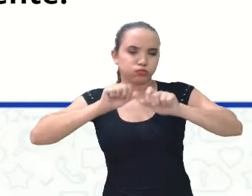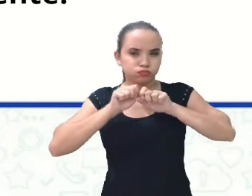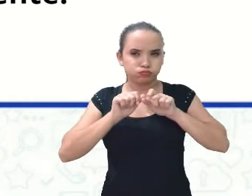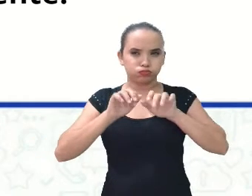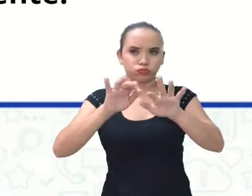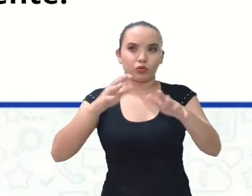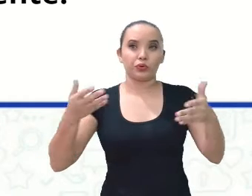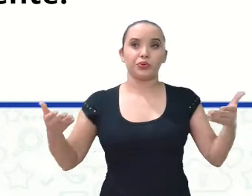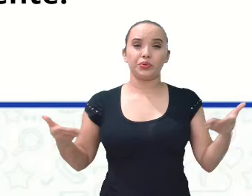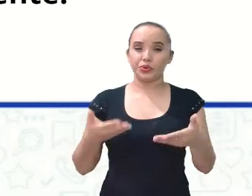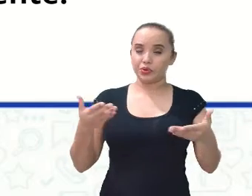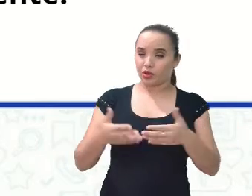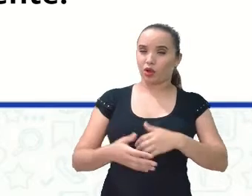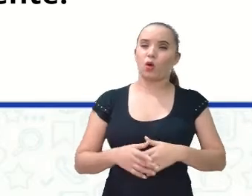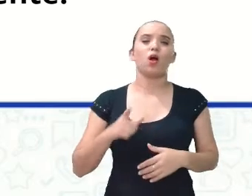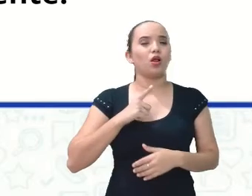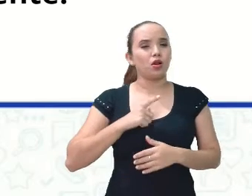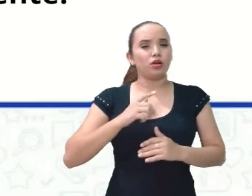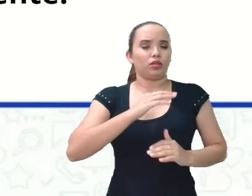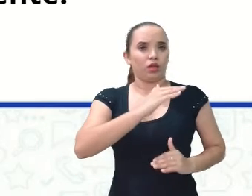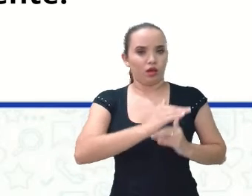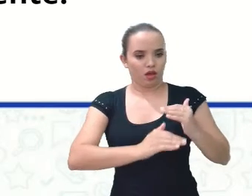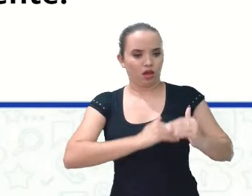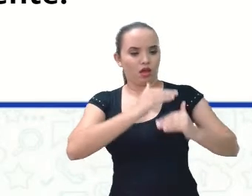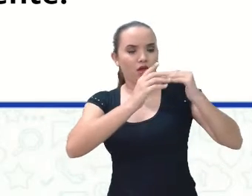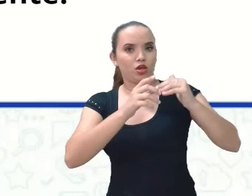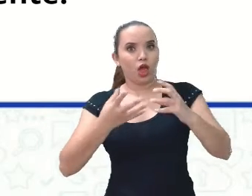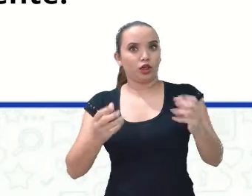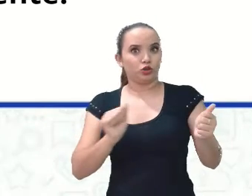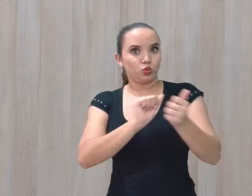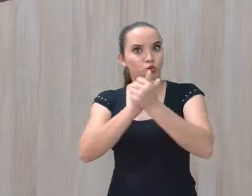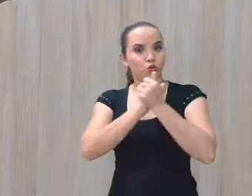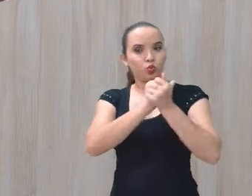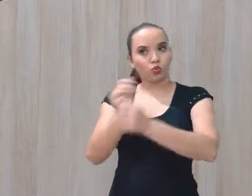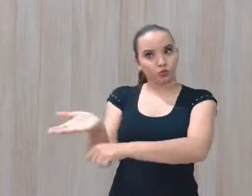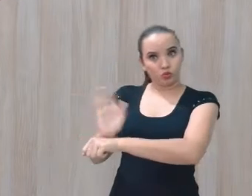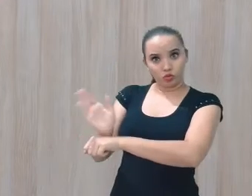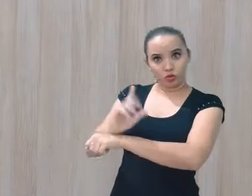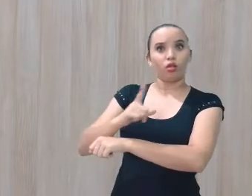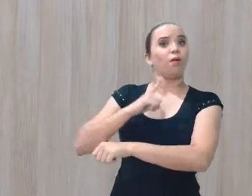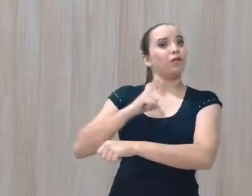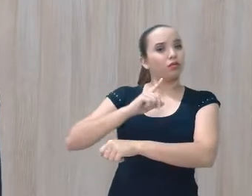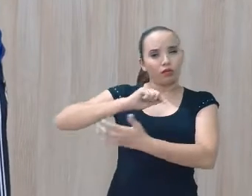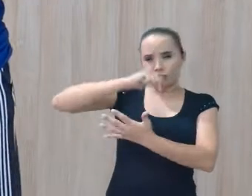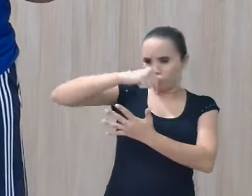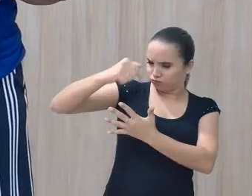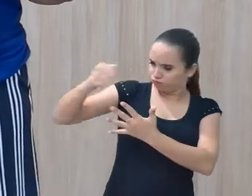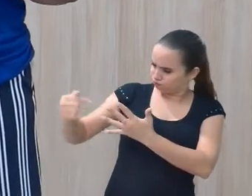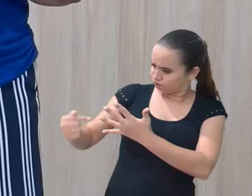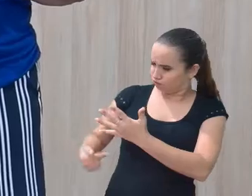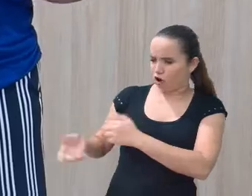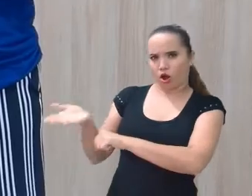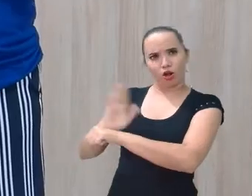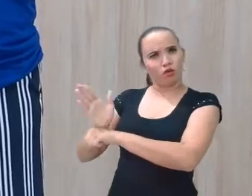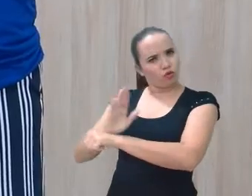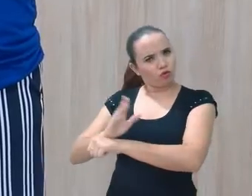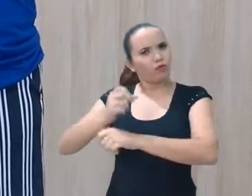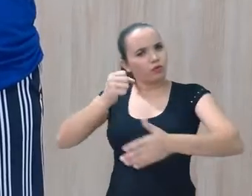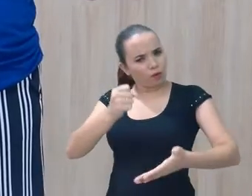crescido muito, né, a valorização dos quadrinhos pelo cinema. Tem muitos filmes, né, principalmente do universo